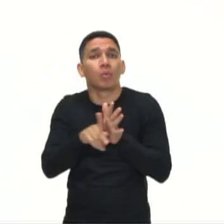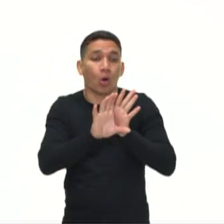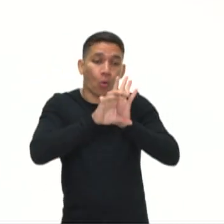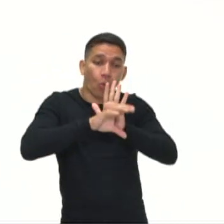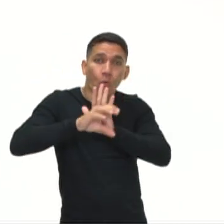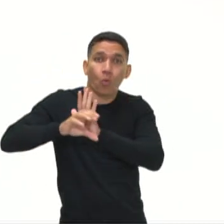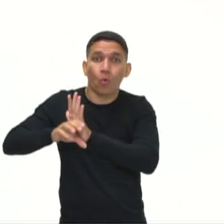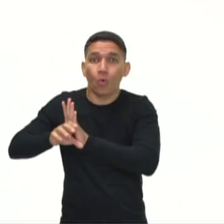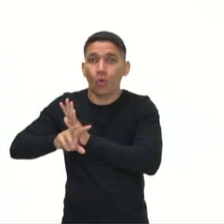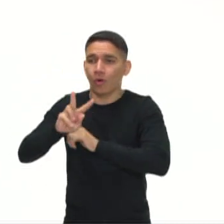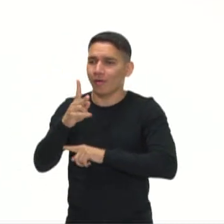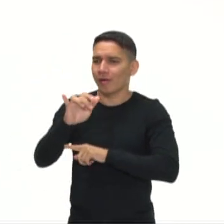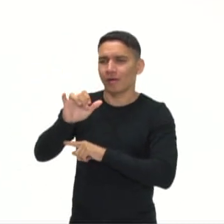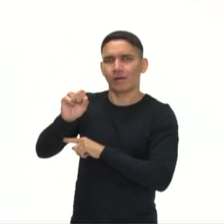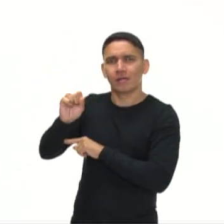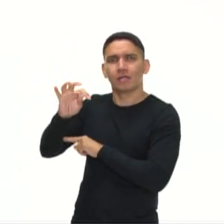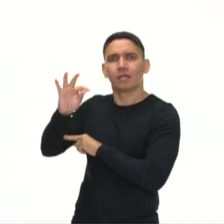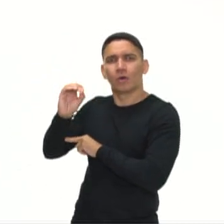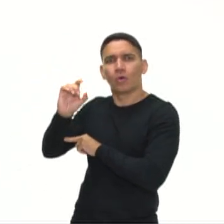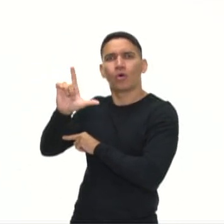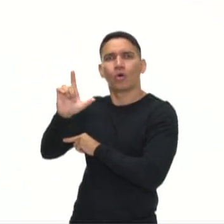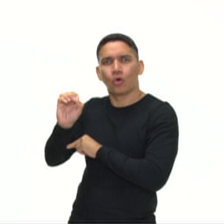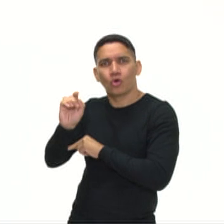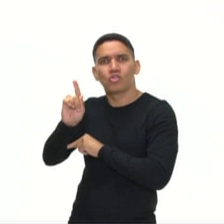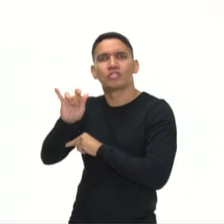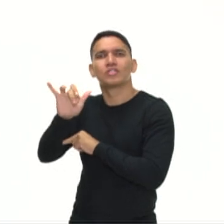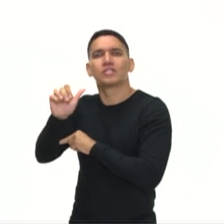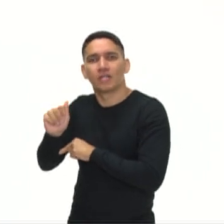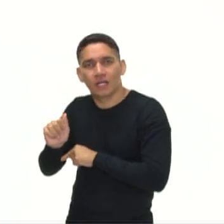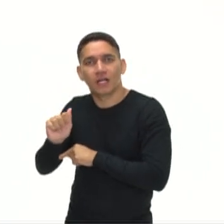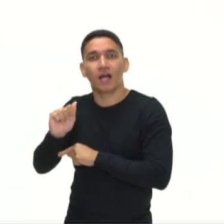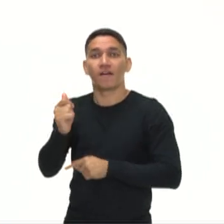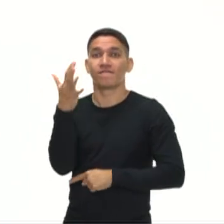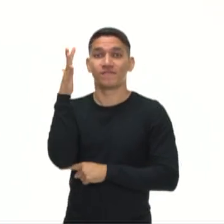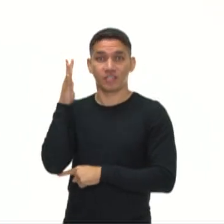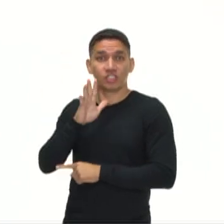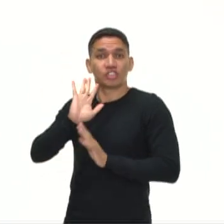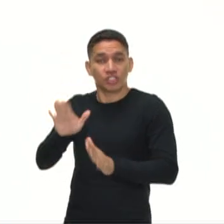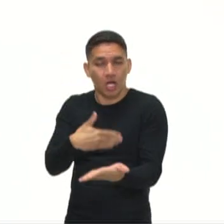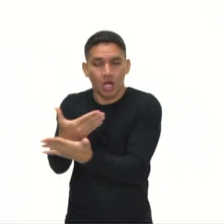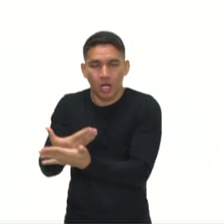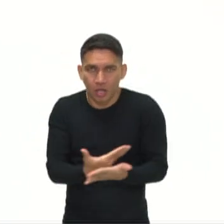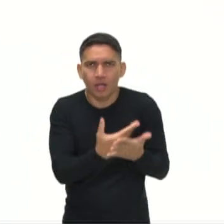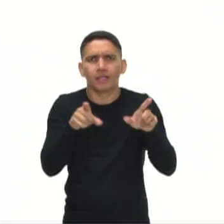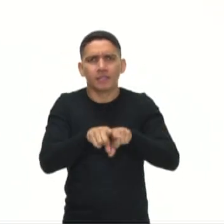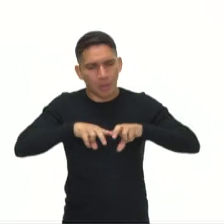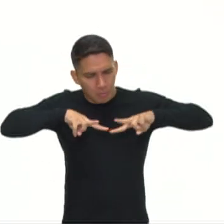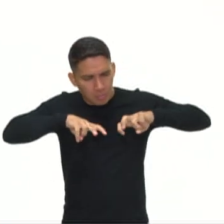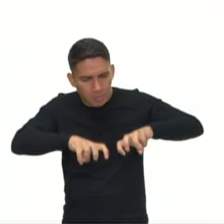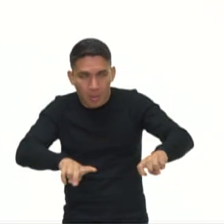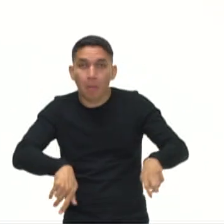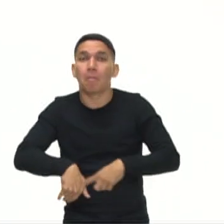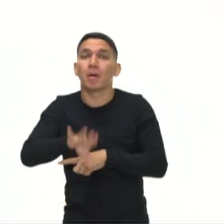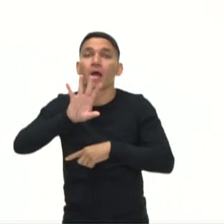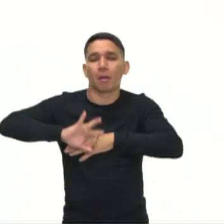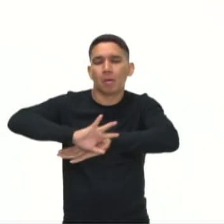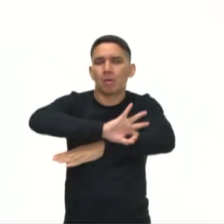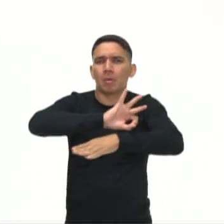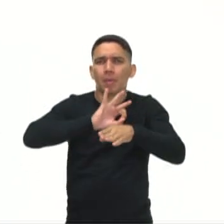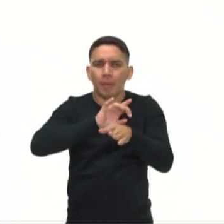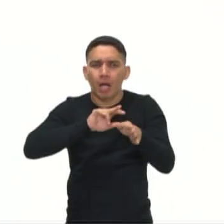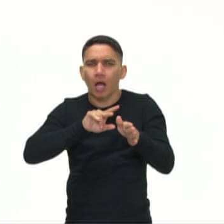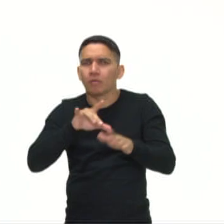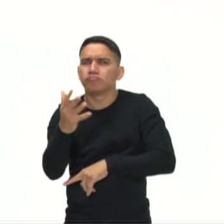de histologia vegetal já estudados e aprofundar os conhecimentos sobre os tecidos vegetais